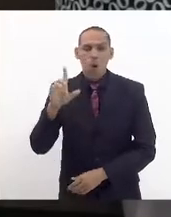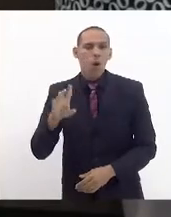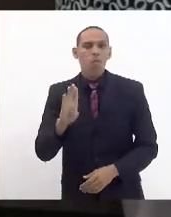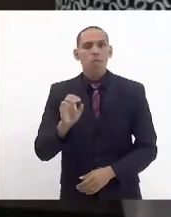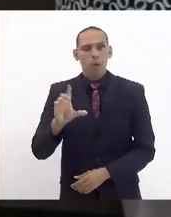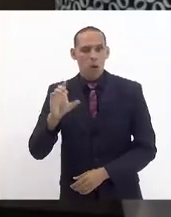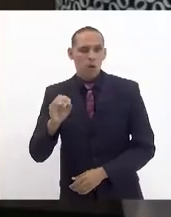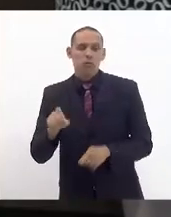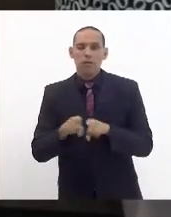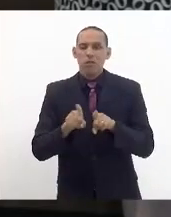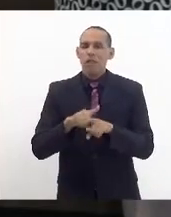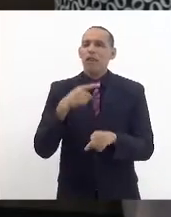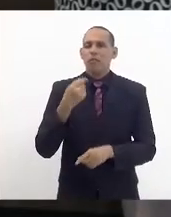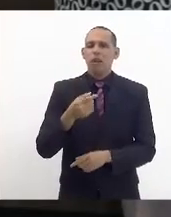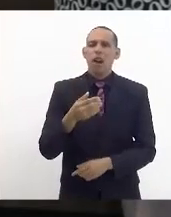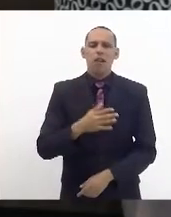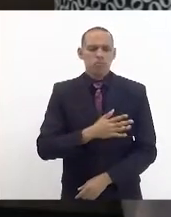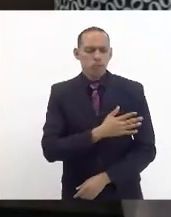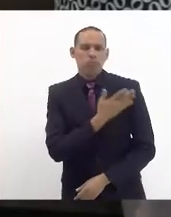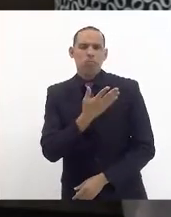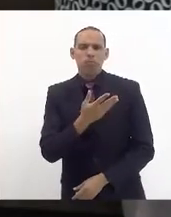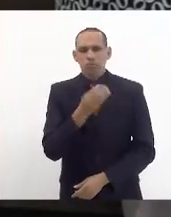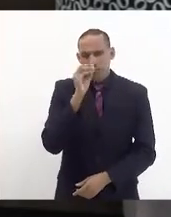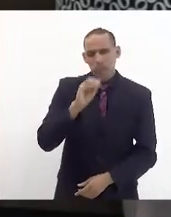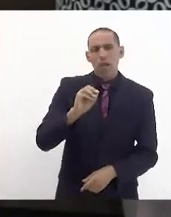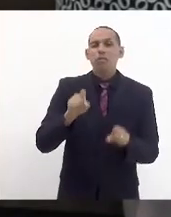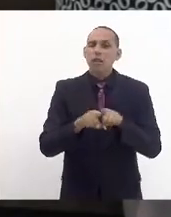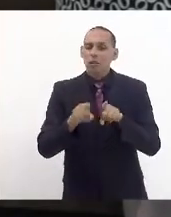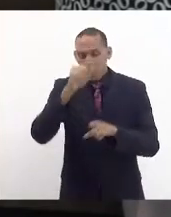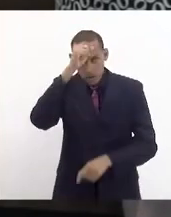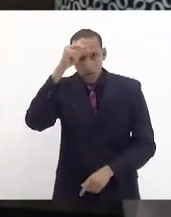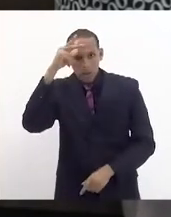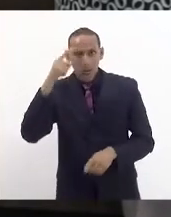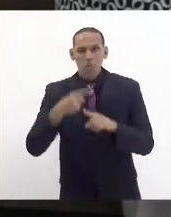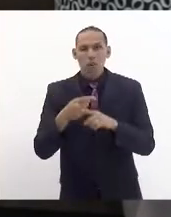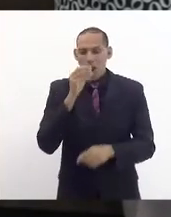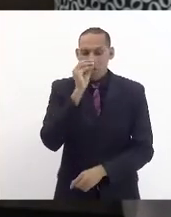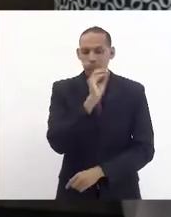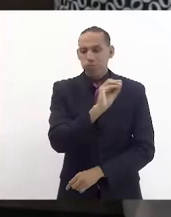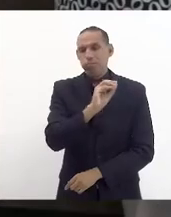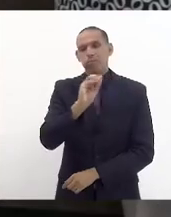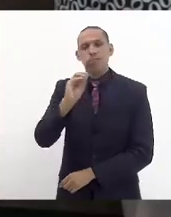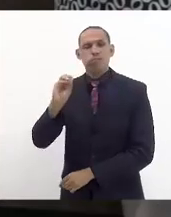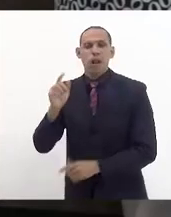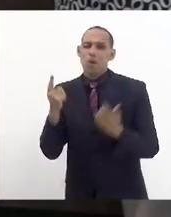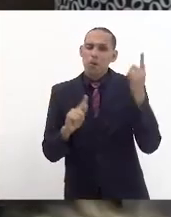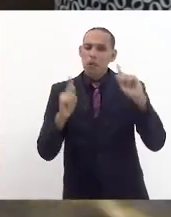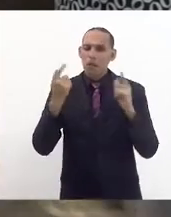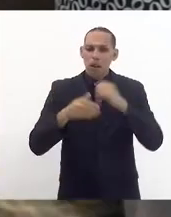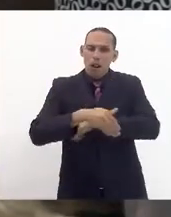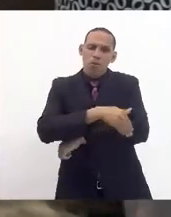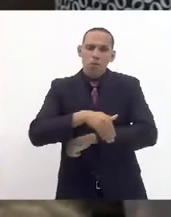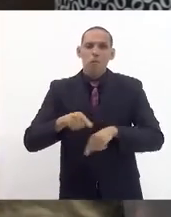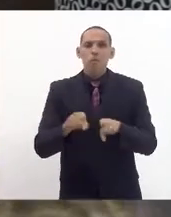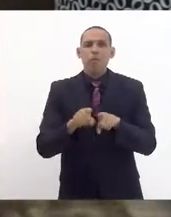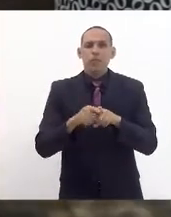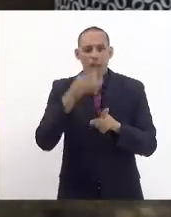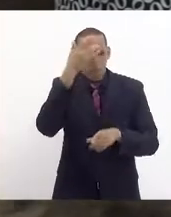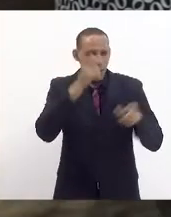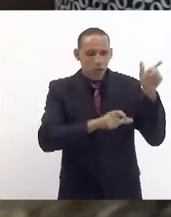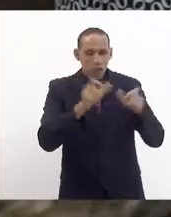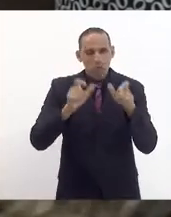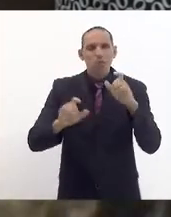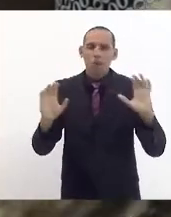nosso repúdio também à Prefeitura do Rio de Janeiro com relação ao descaso ao carnaval de rua, aos foliões.